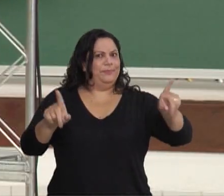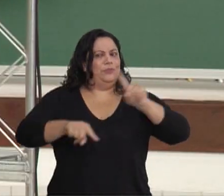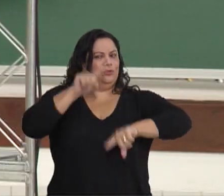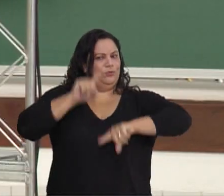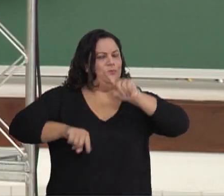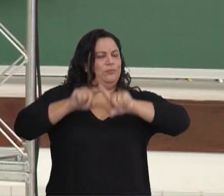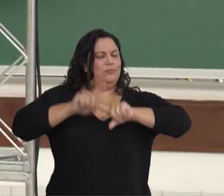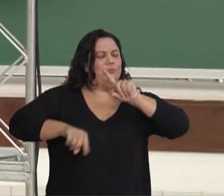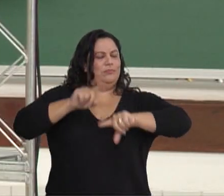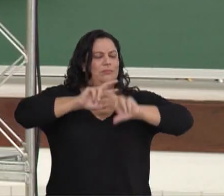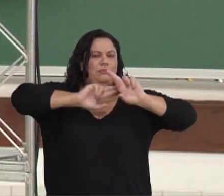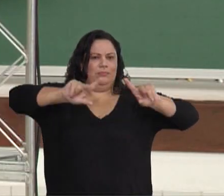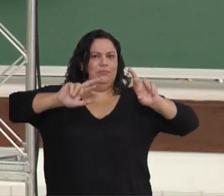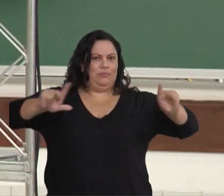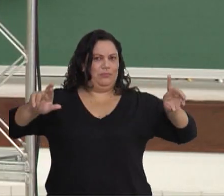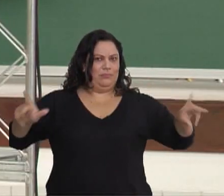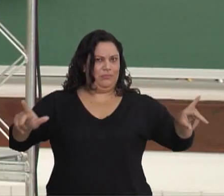pouco,